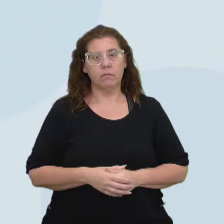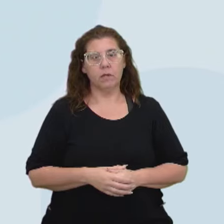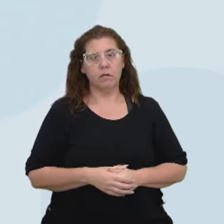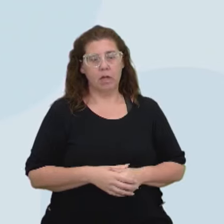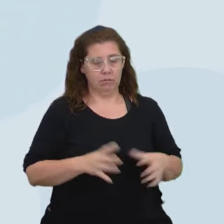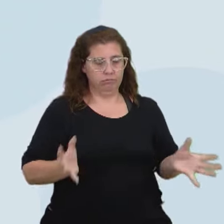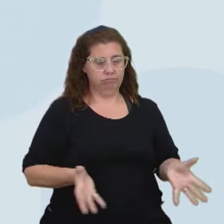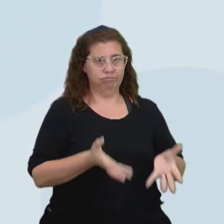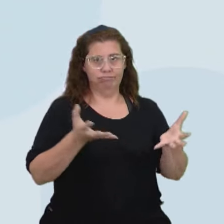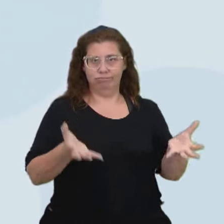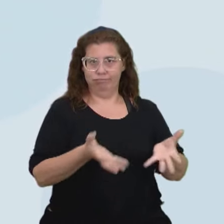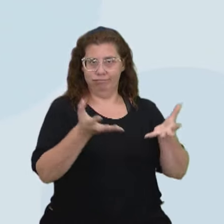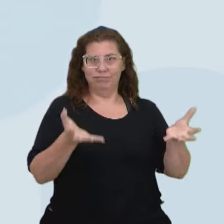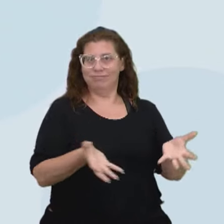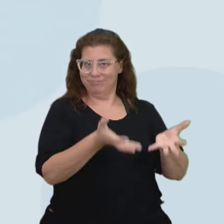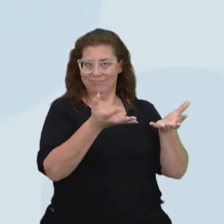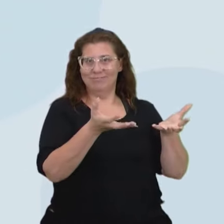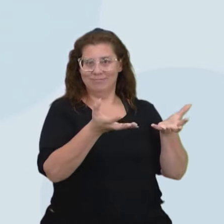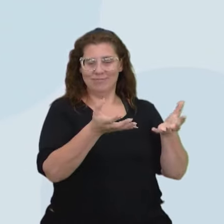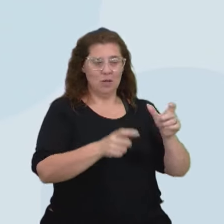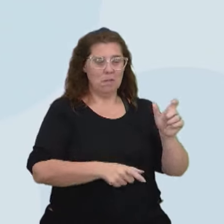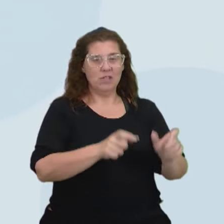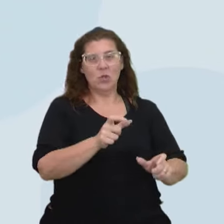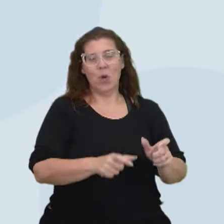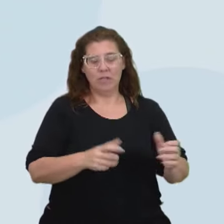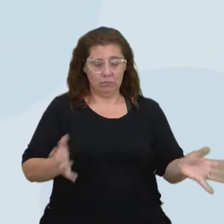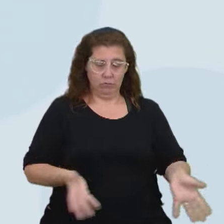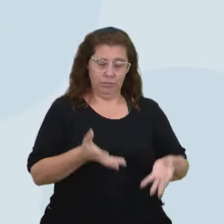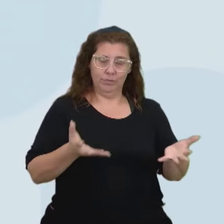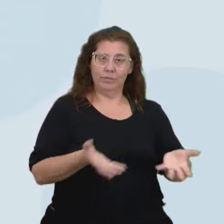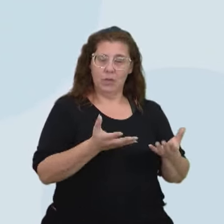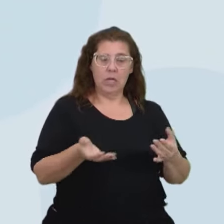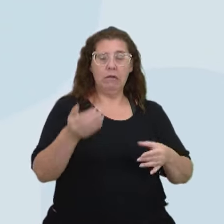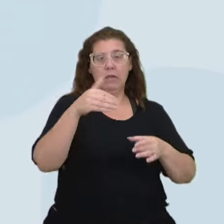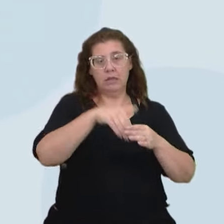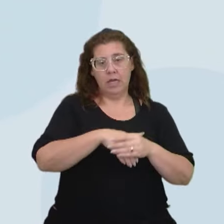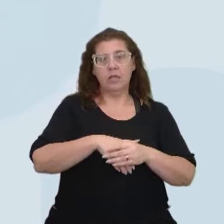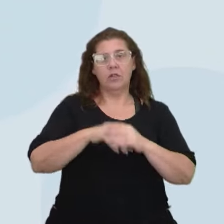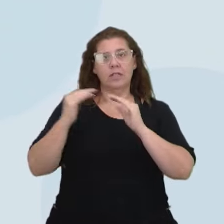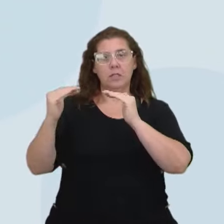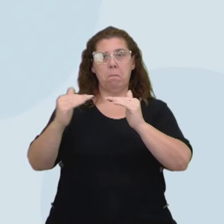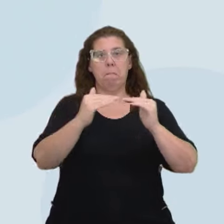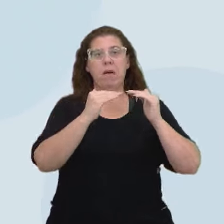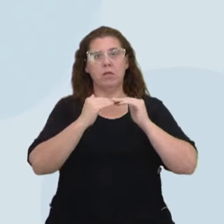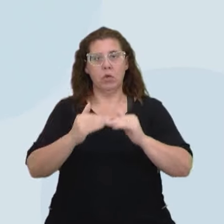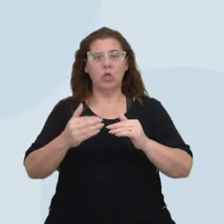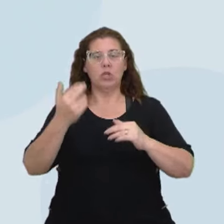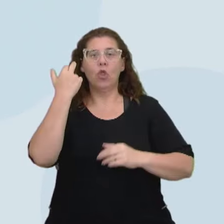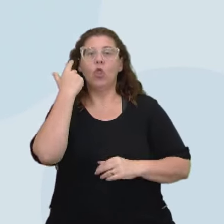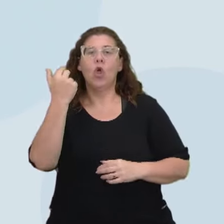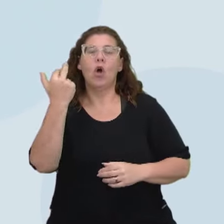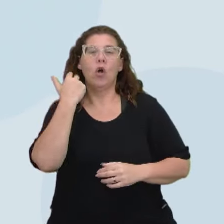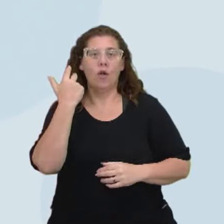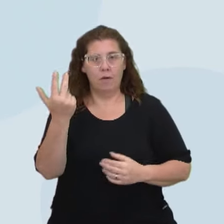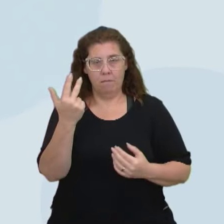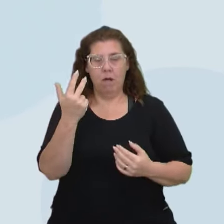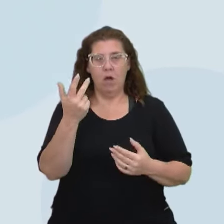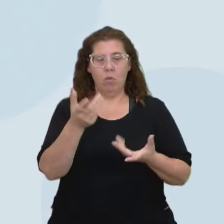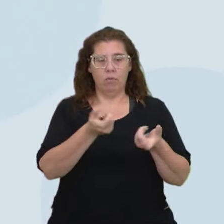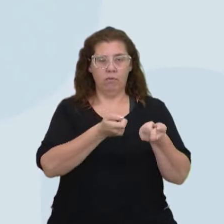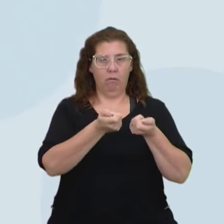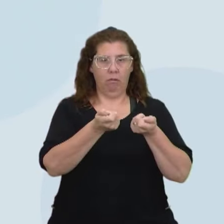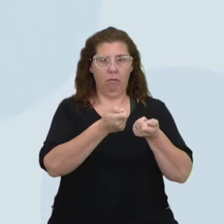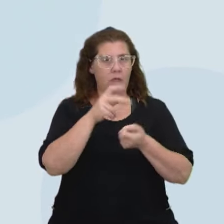cultivar, né, forjar indivíduos dentro desses padrões normais de comportamento através de mecanismos